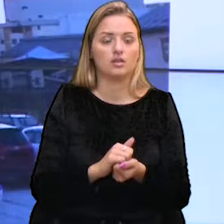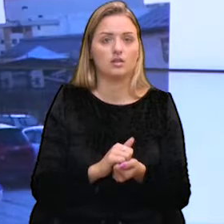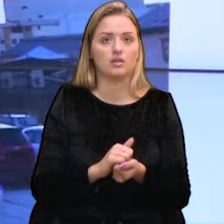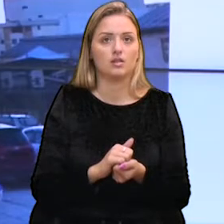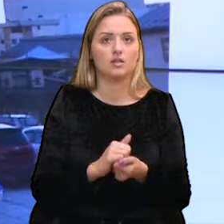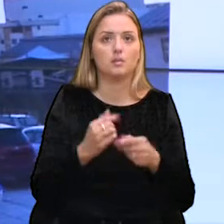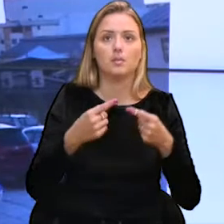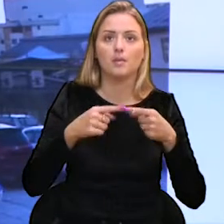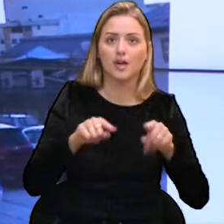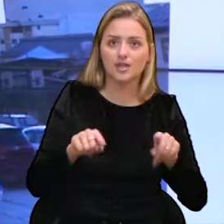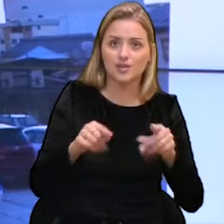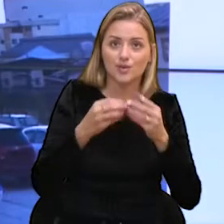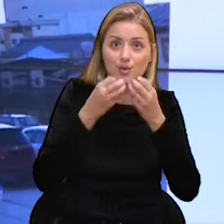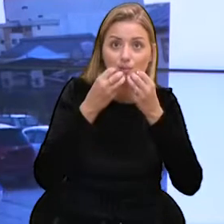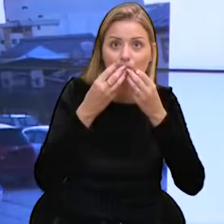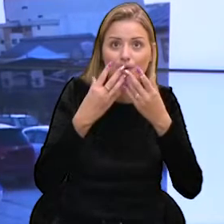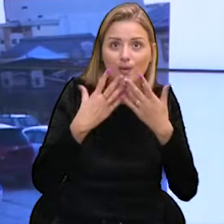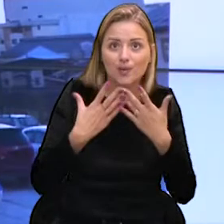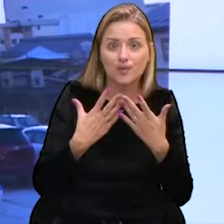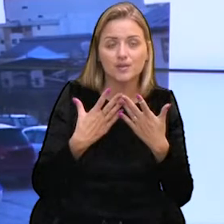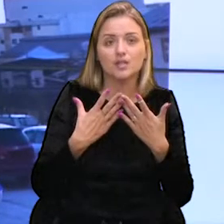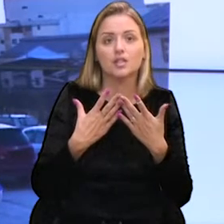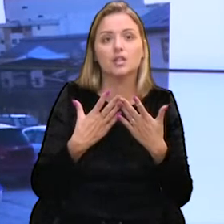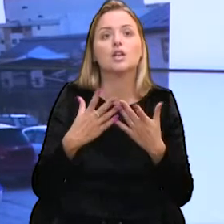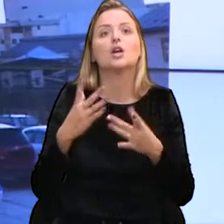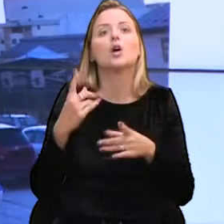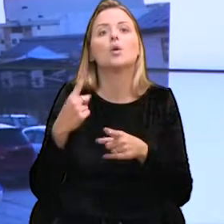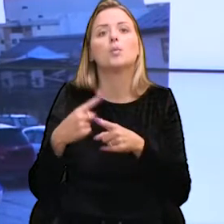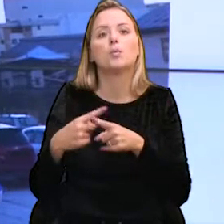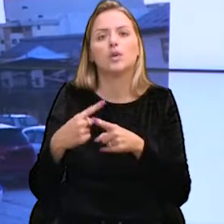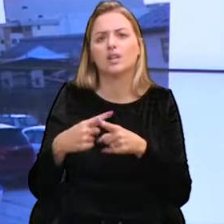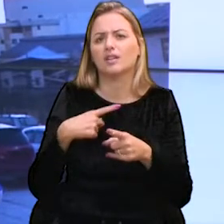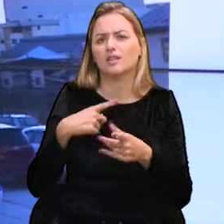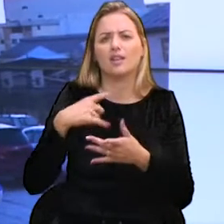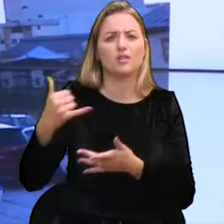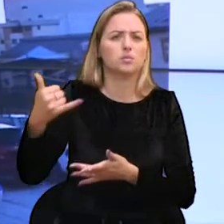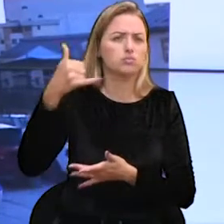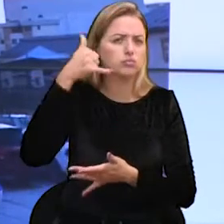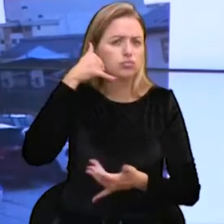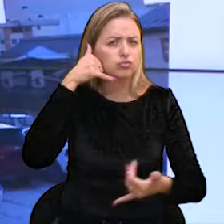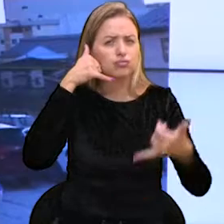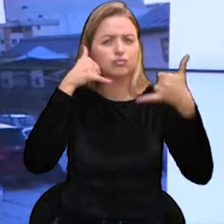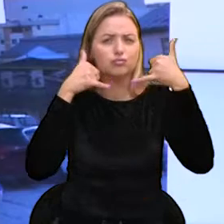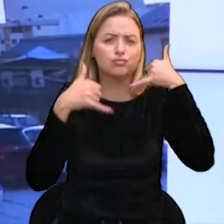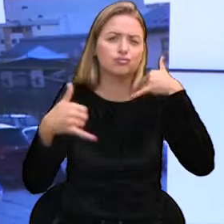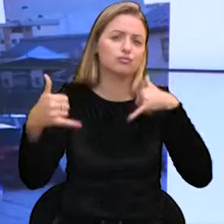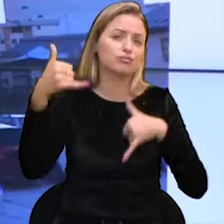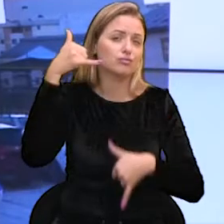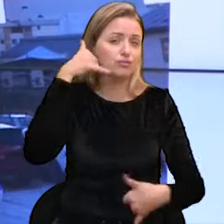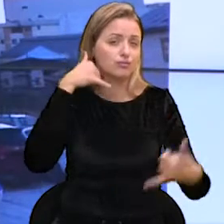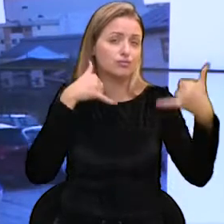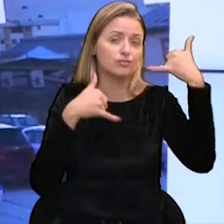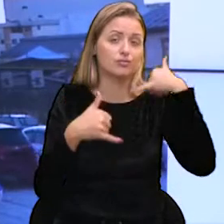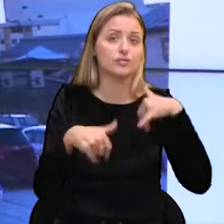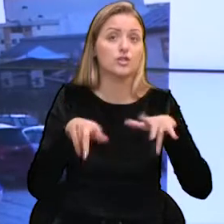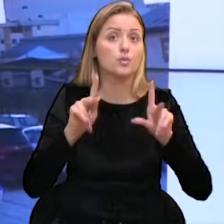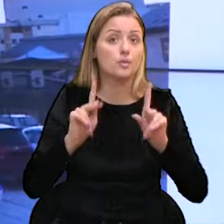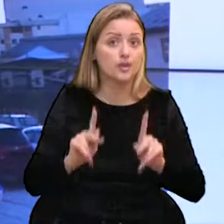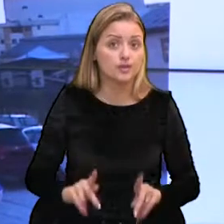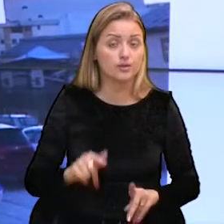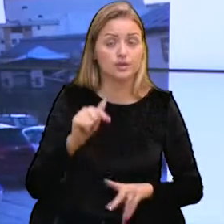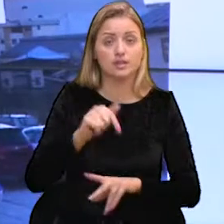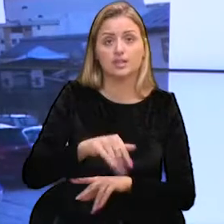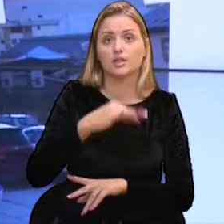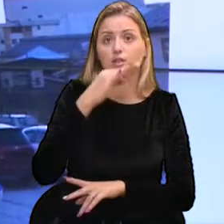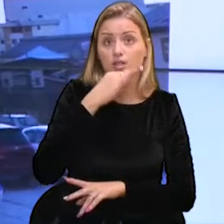foi muito positivo o evento, mas nós tivemos vários telefonemas naquele dia de cidadãos de Caxias do Sul